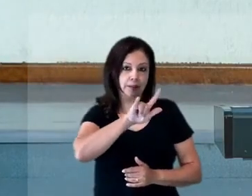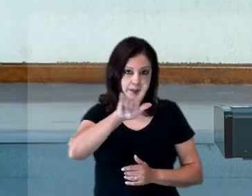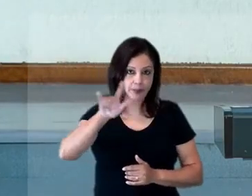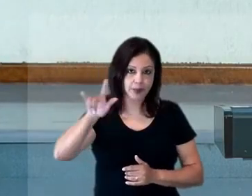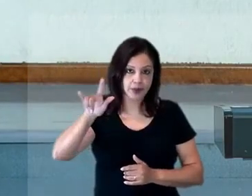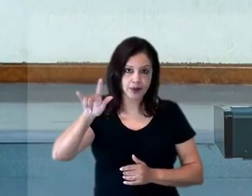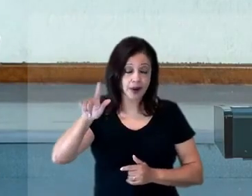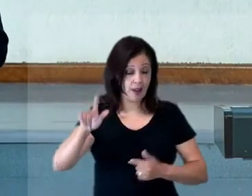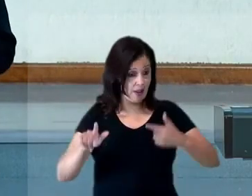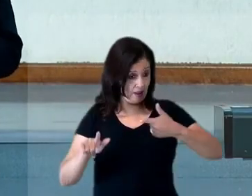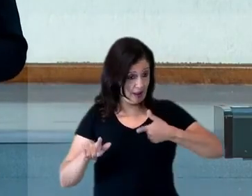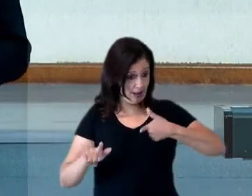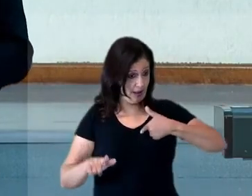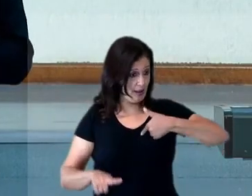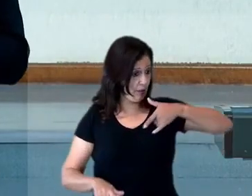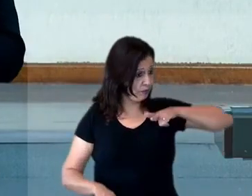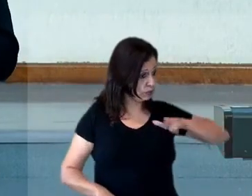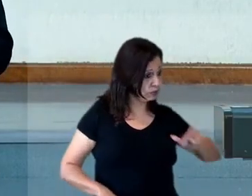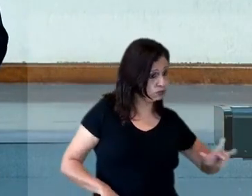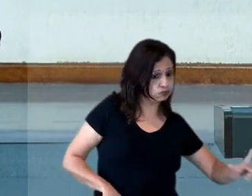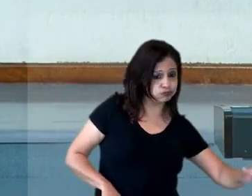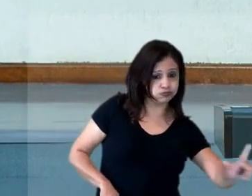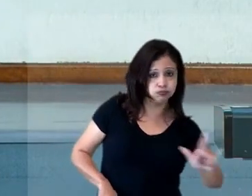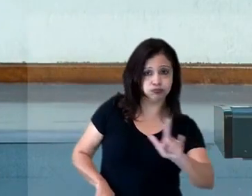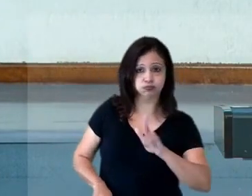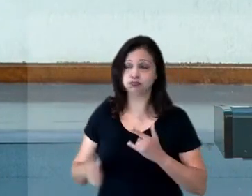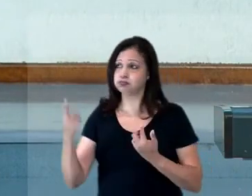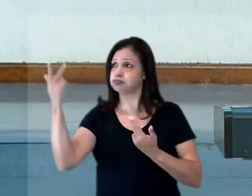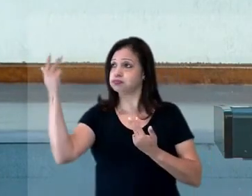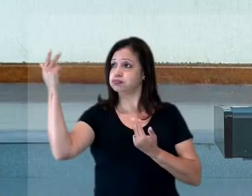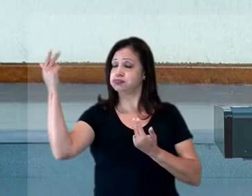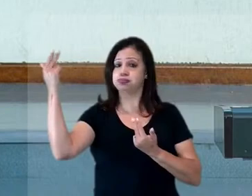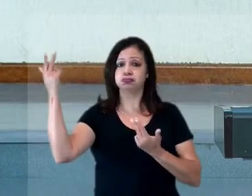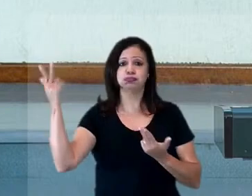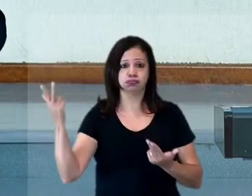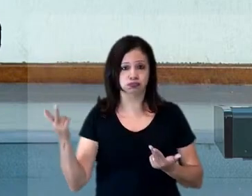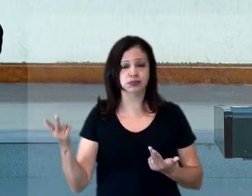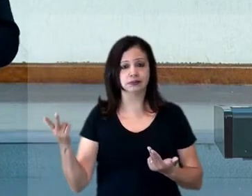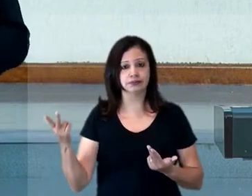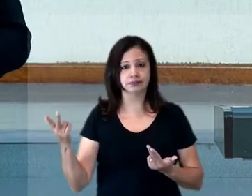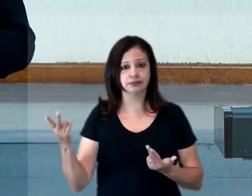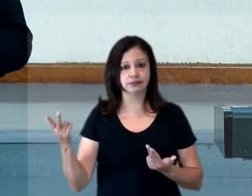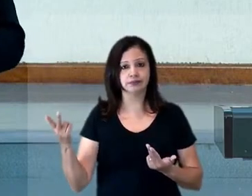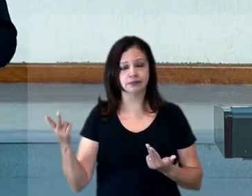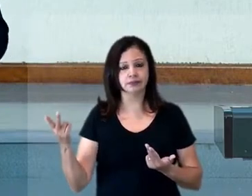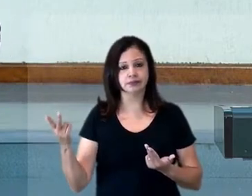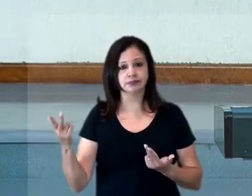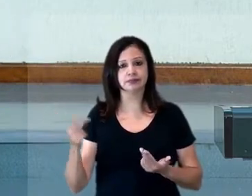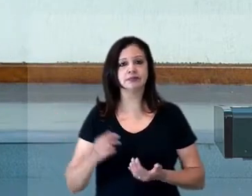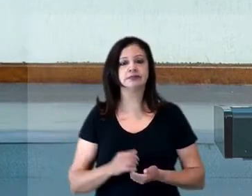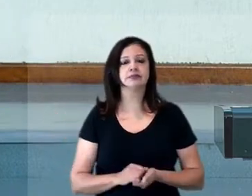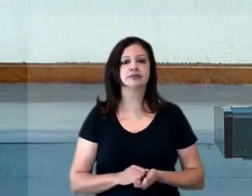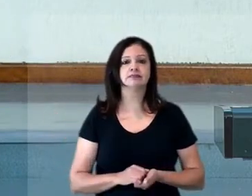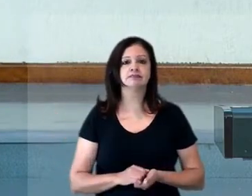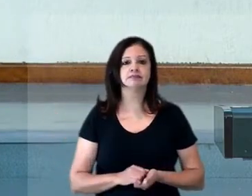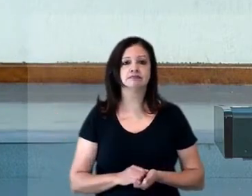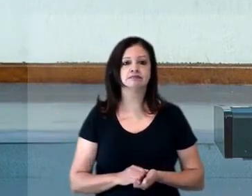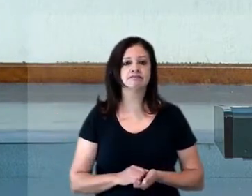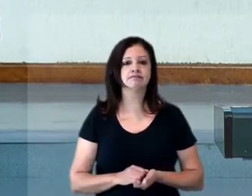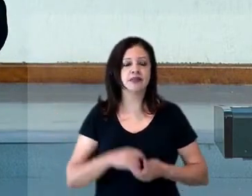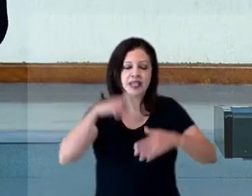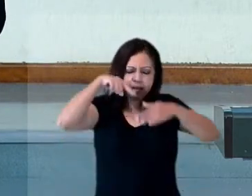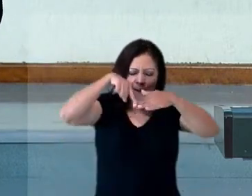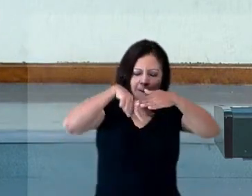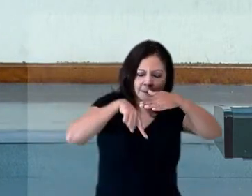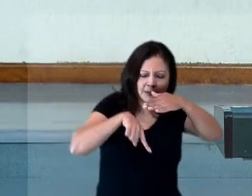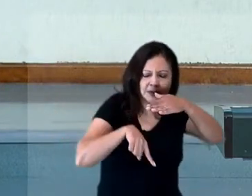a intensidade do amor que nós temos vivido para com as pessoas ao nosso redor. A